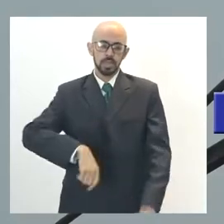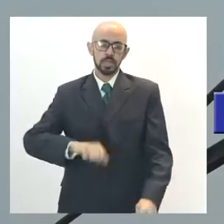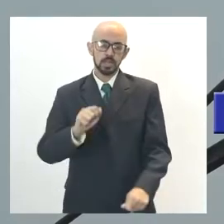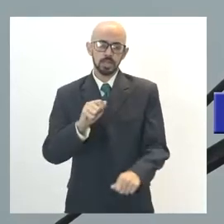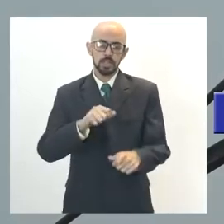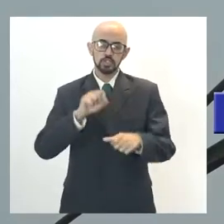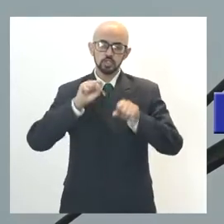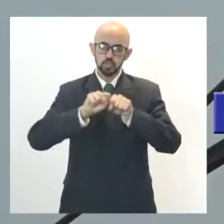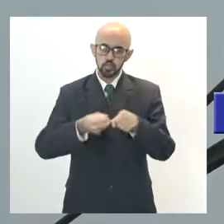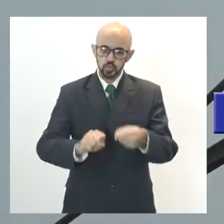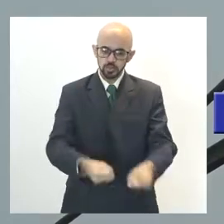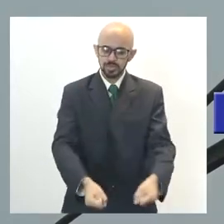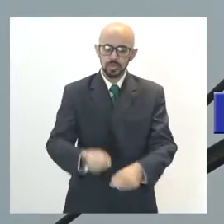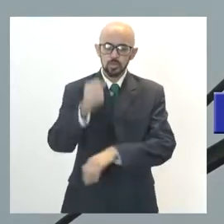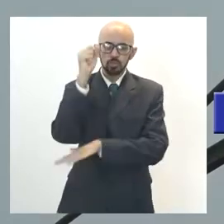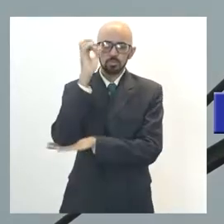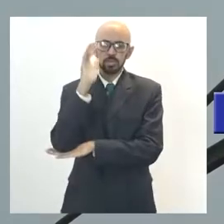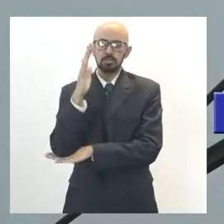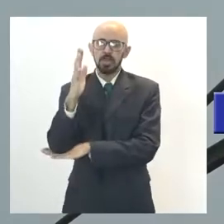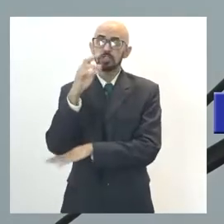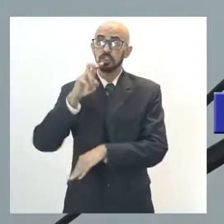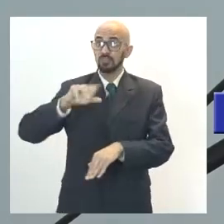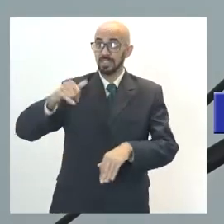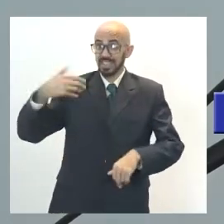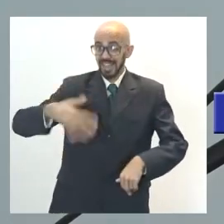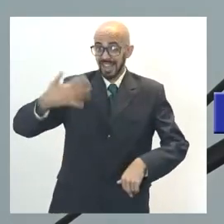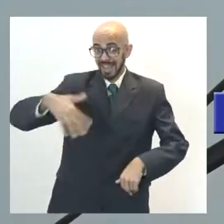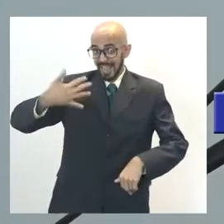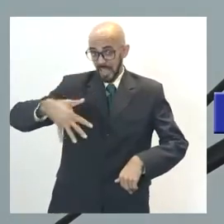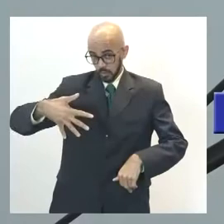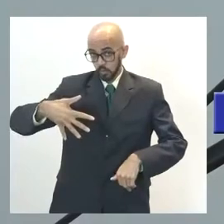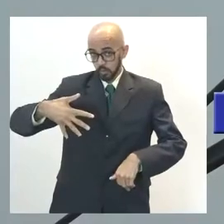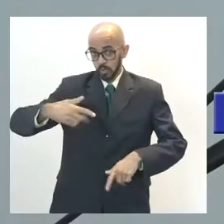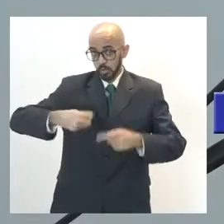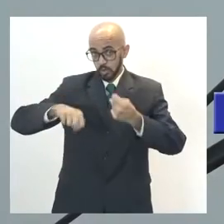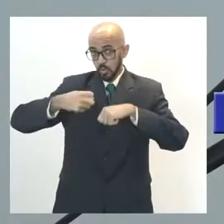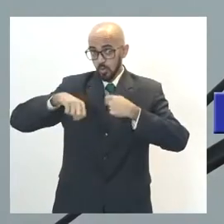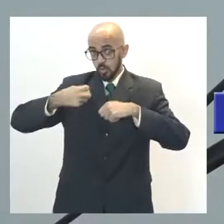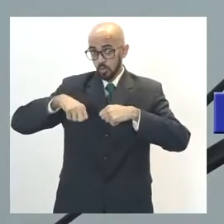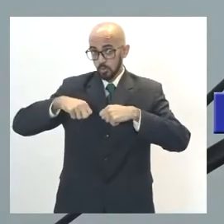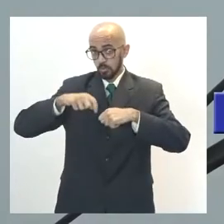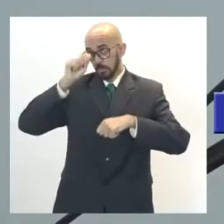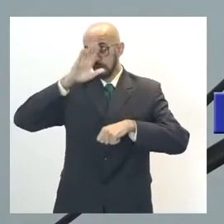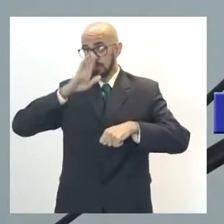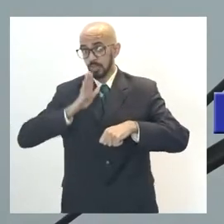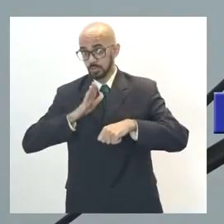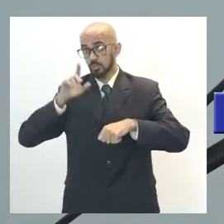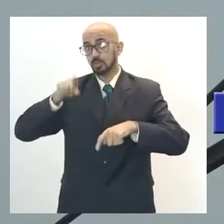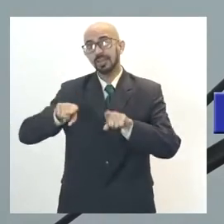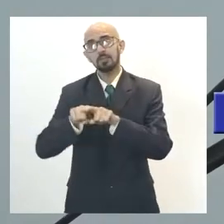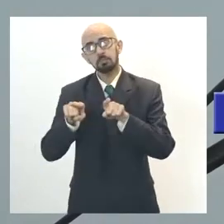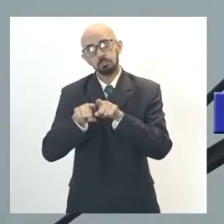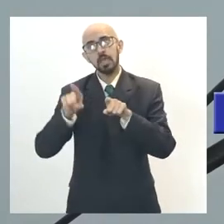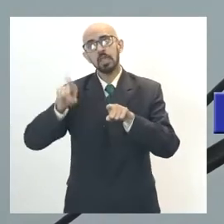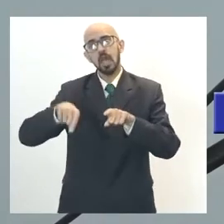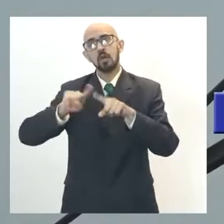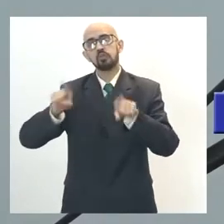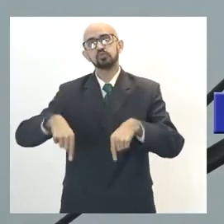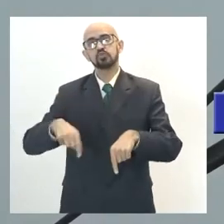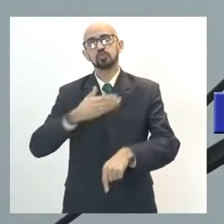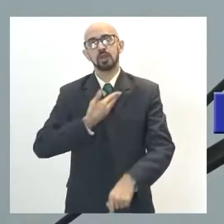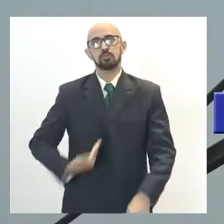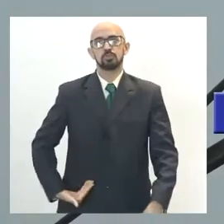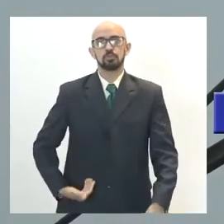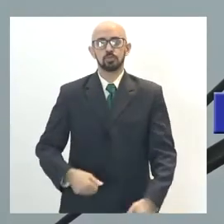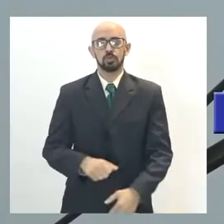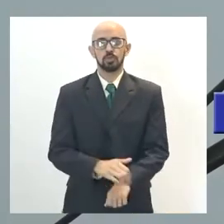que custará muito ao Brasil inclusive em termos econômicos também foi feita por um servidor público Então na